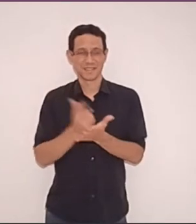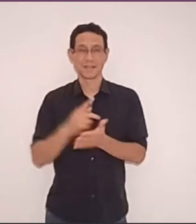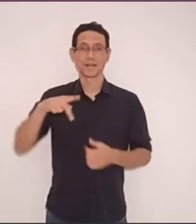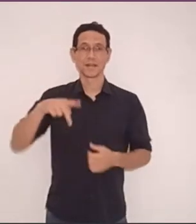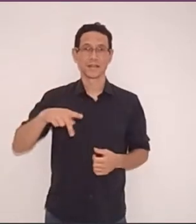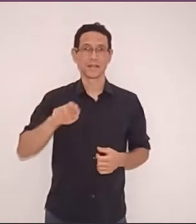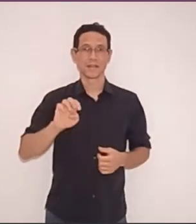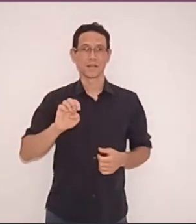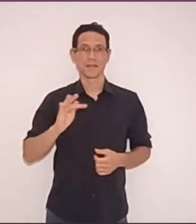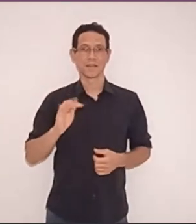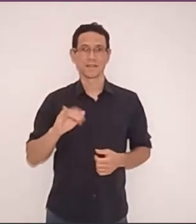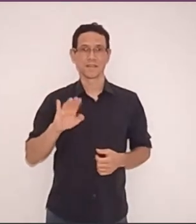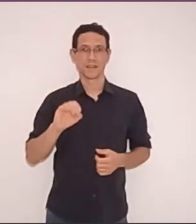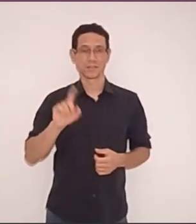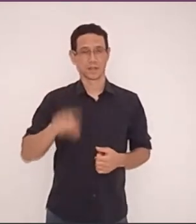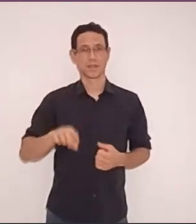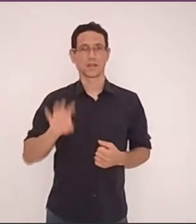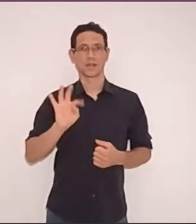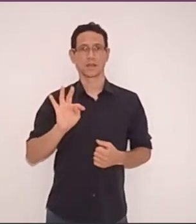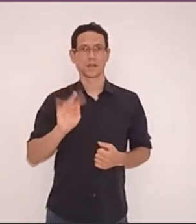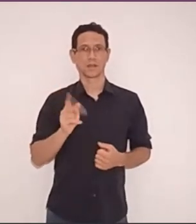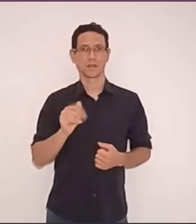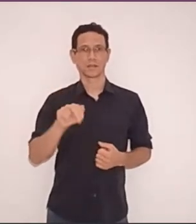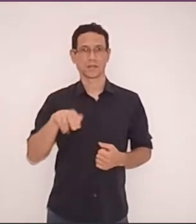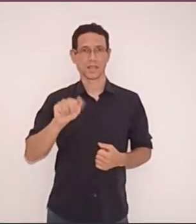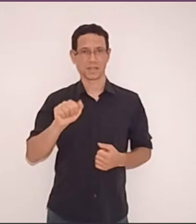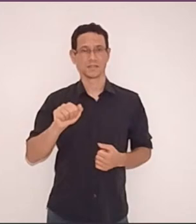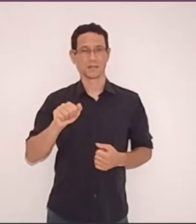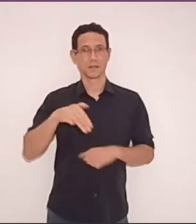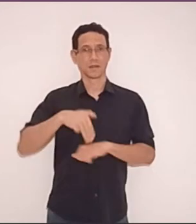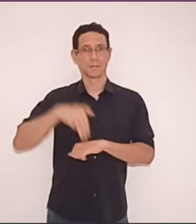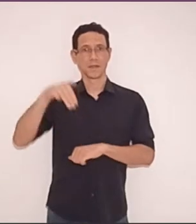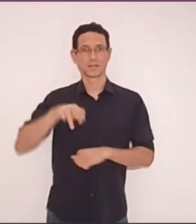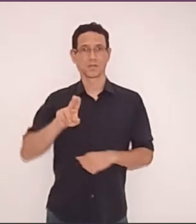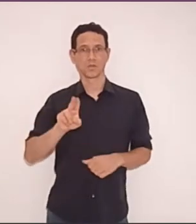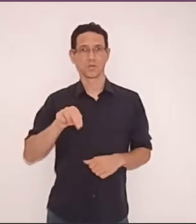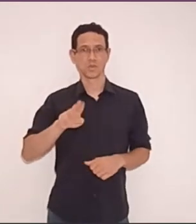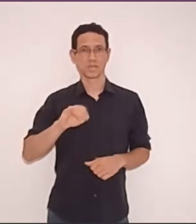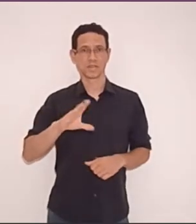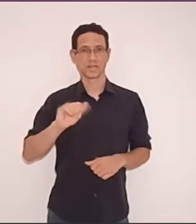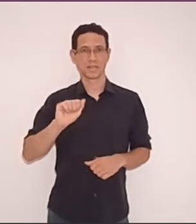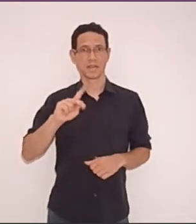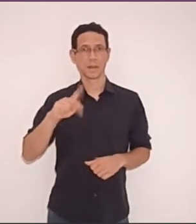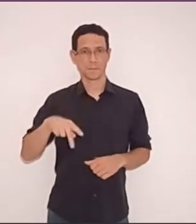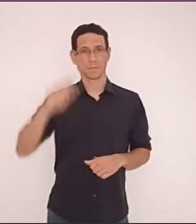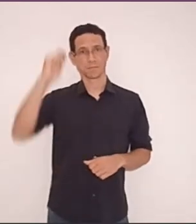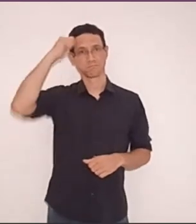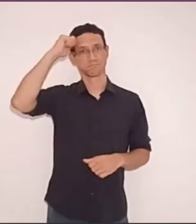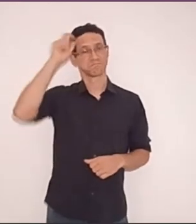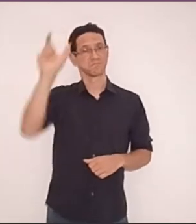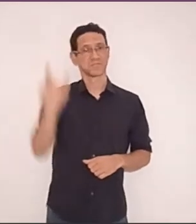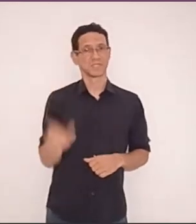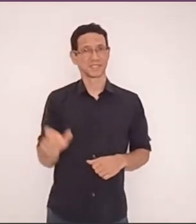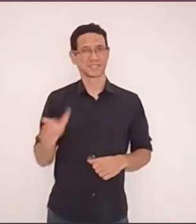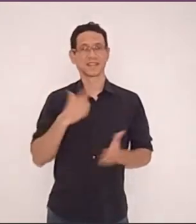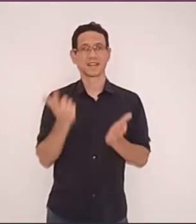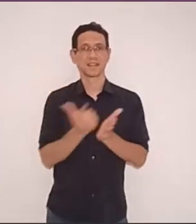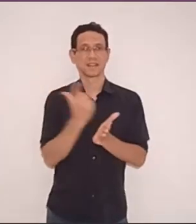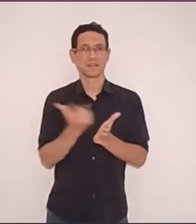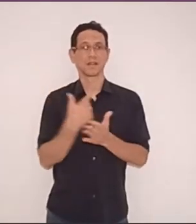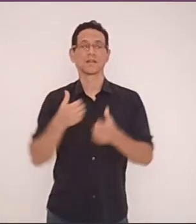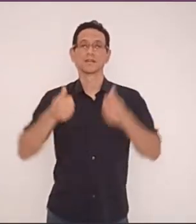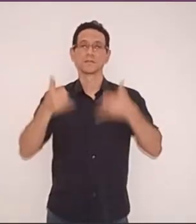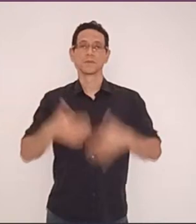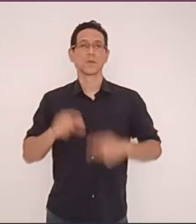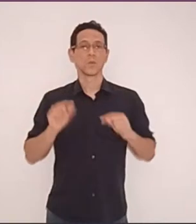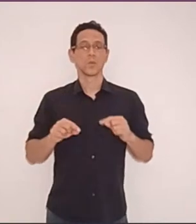quem escreve a Tainá Aparecida da Silva Santos que uma mulher preta a mestranda não da Unicamp e ela apresenta o livro falando